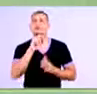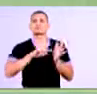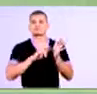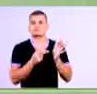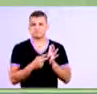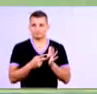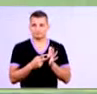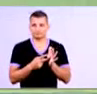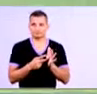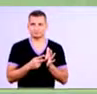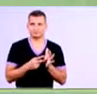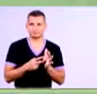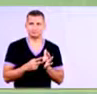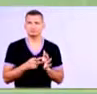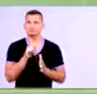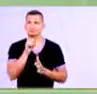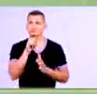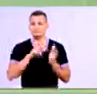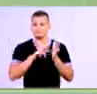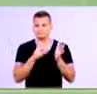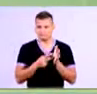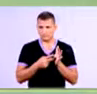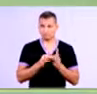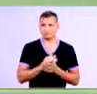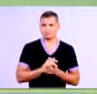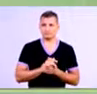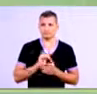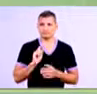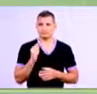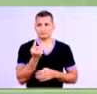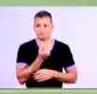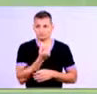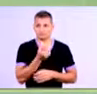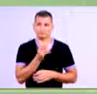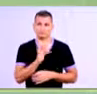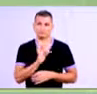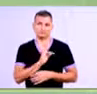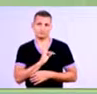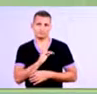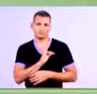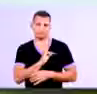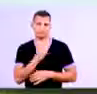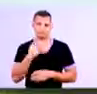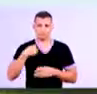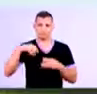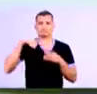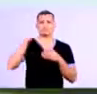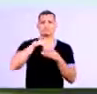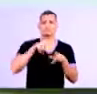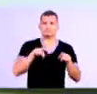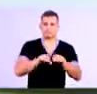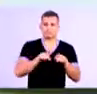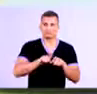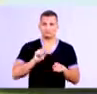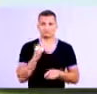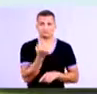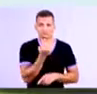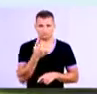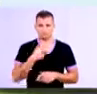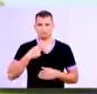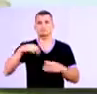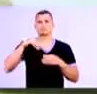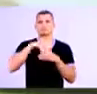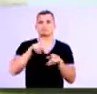Isso significa que quando nós técnicos, eu estou me incluindo, tá? Nós técnicos,